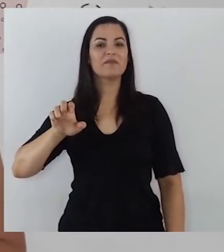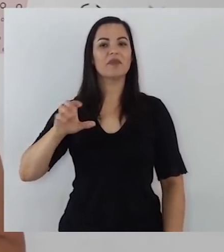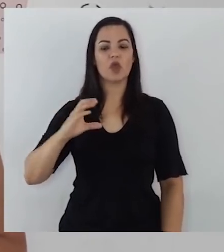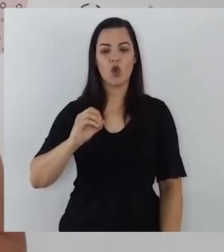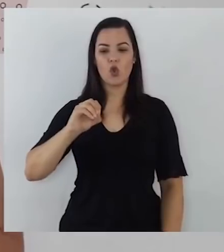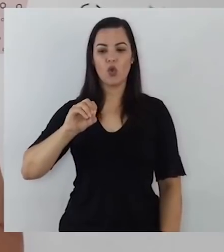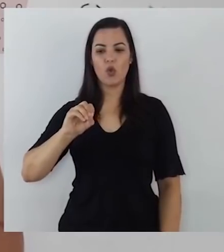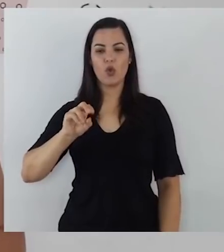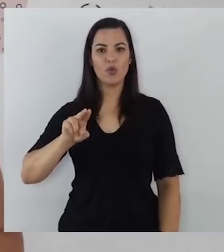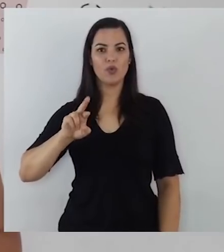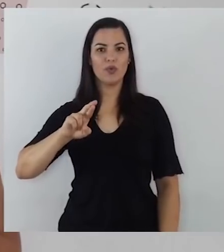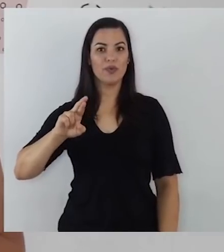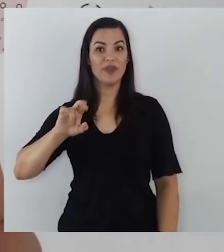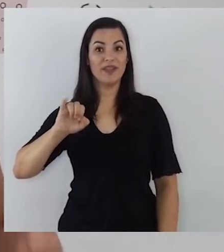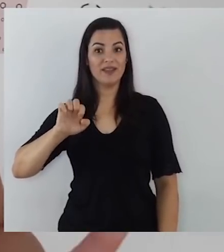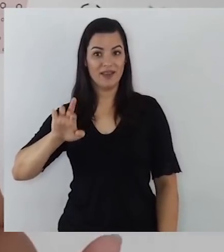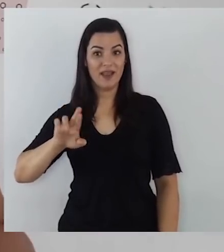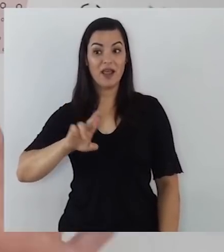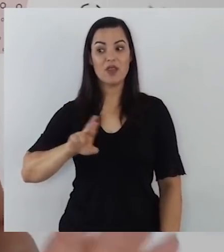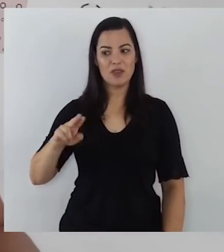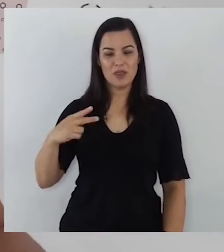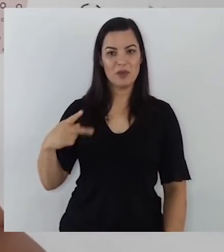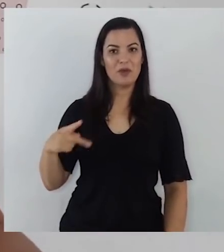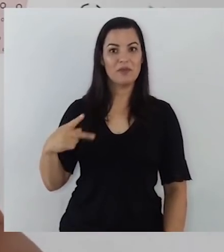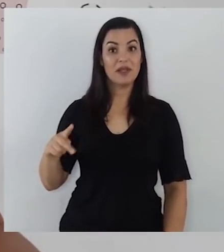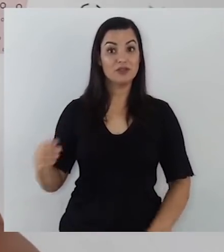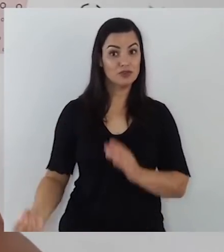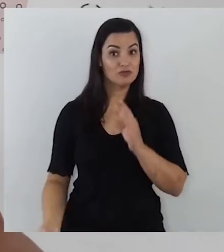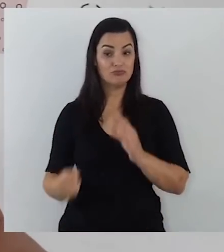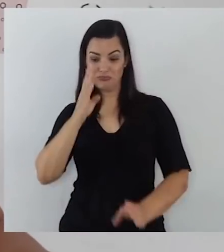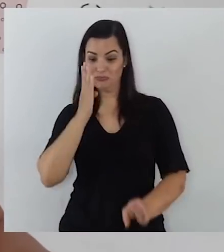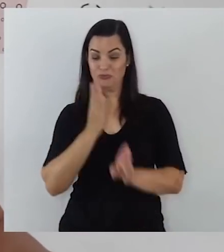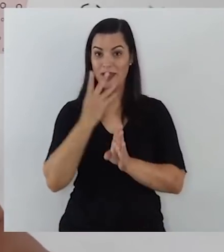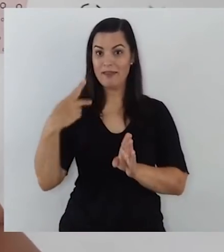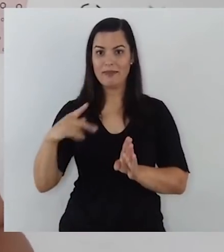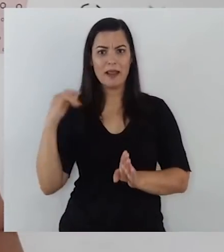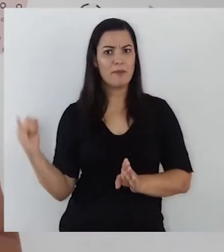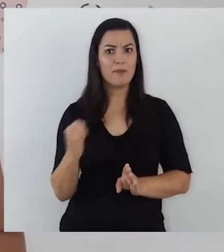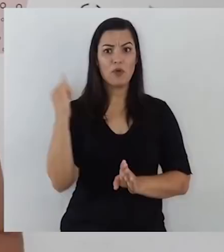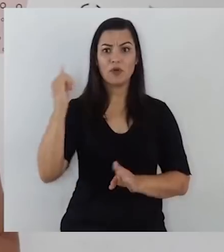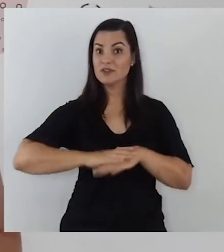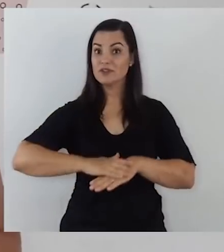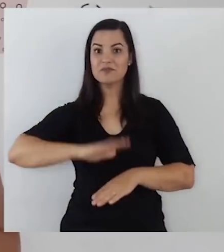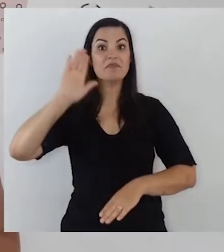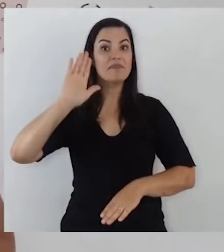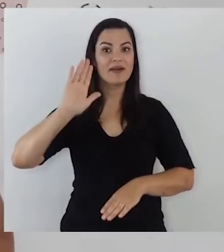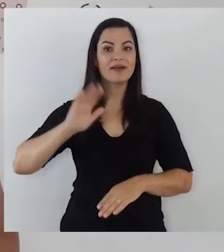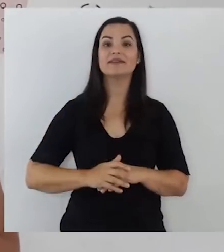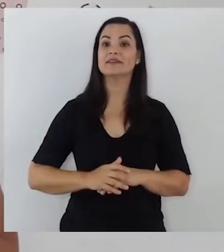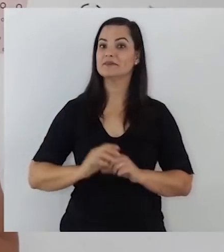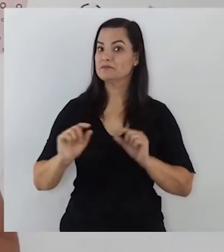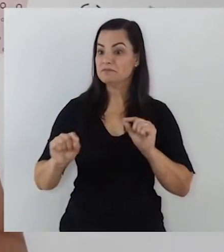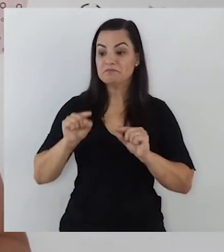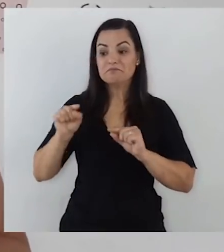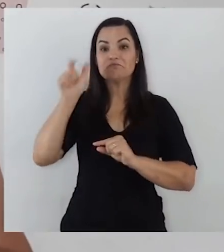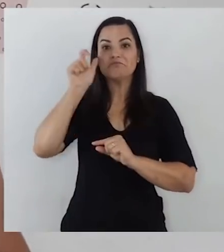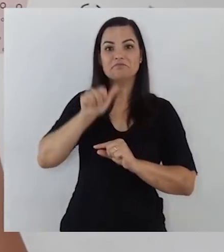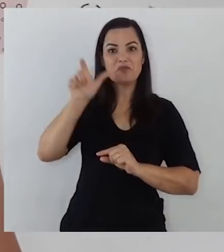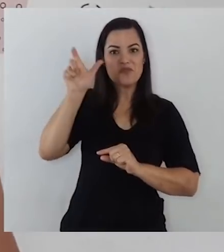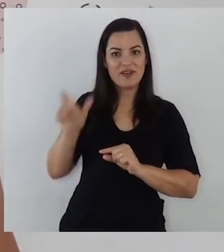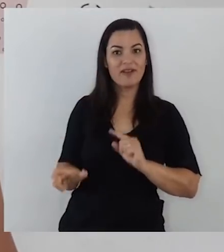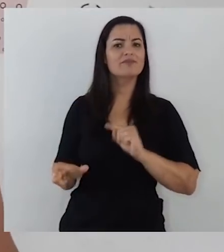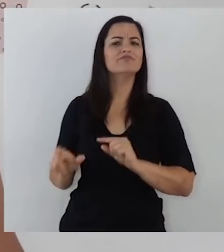A descoberta mais importante, porque já deve imaginar que ela fez várias, né? A descoberta mais importante de